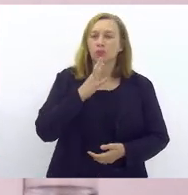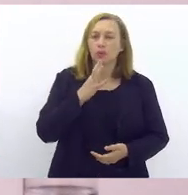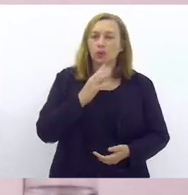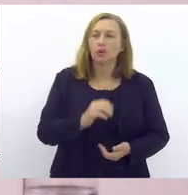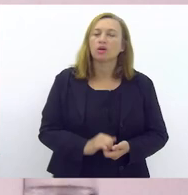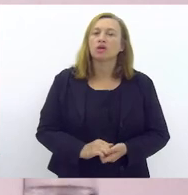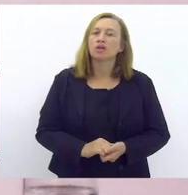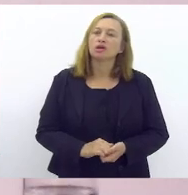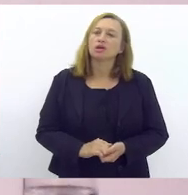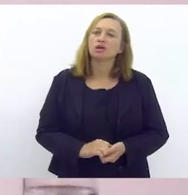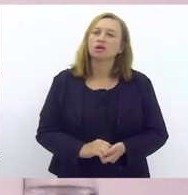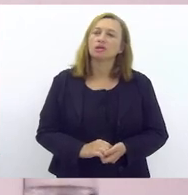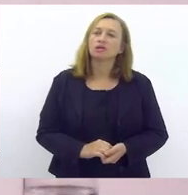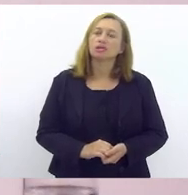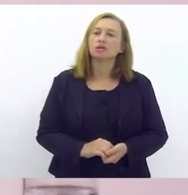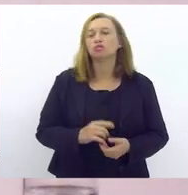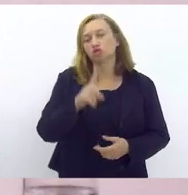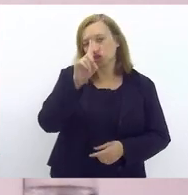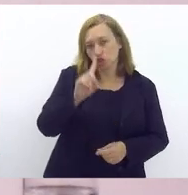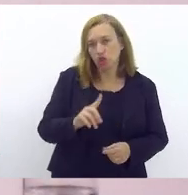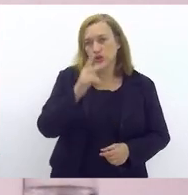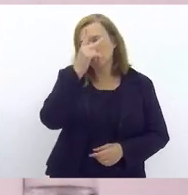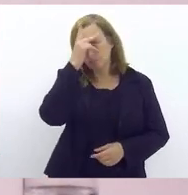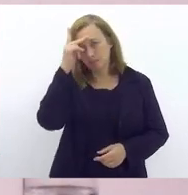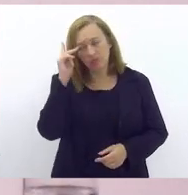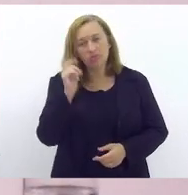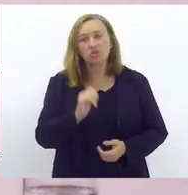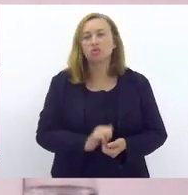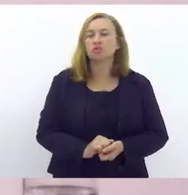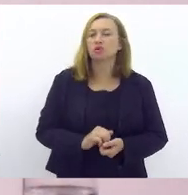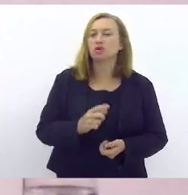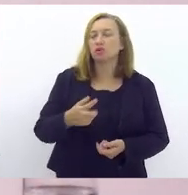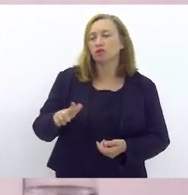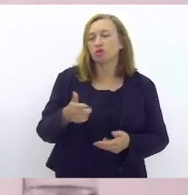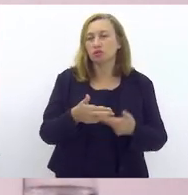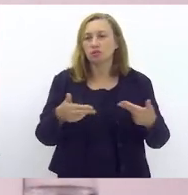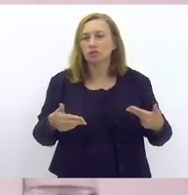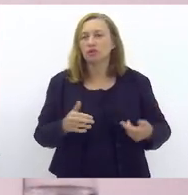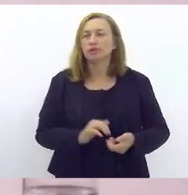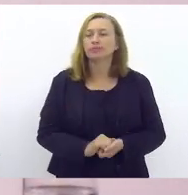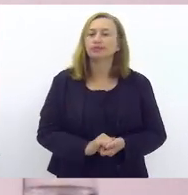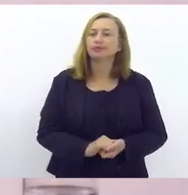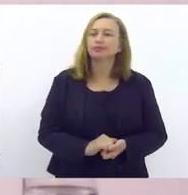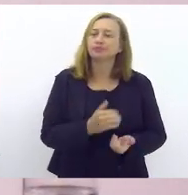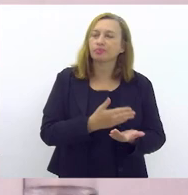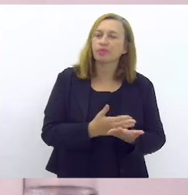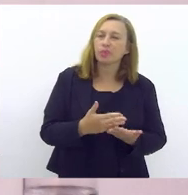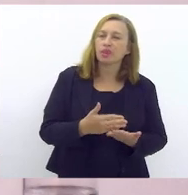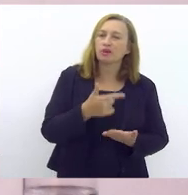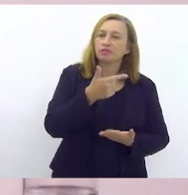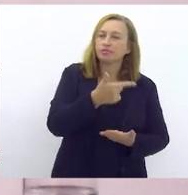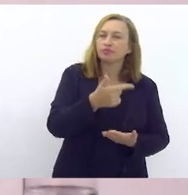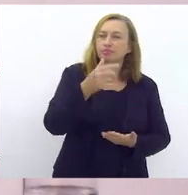sobre algumas, o direito pessoal, aquela coisa toda. E aí, no início de